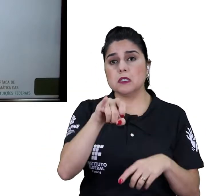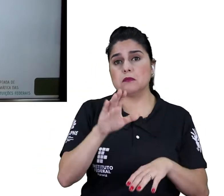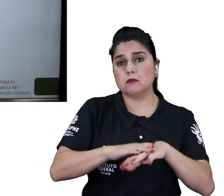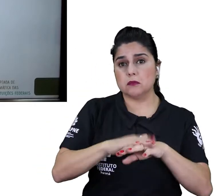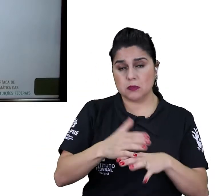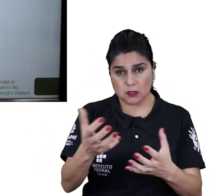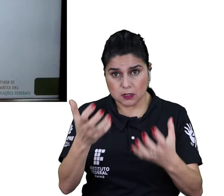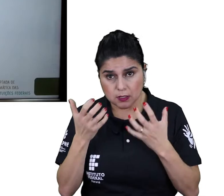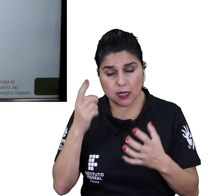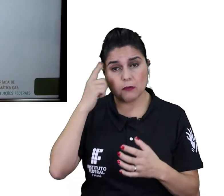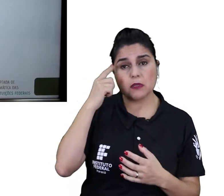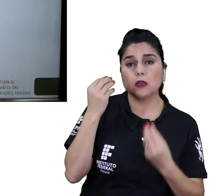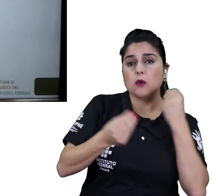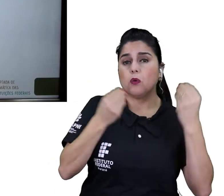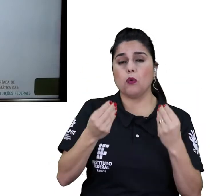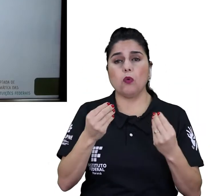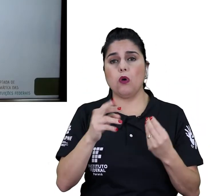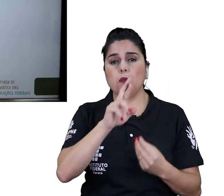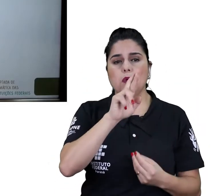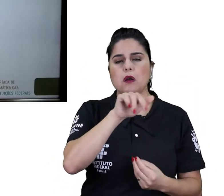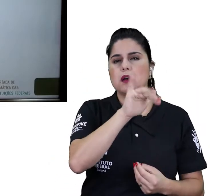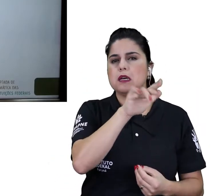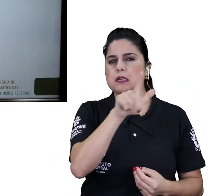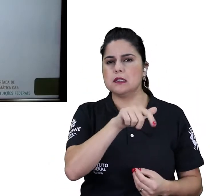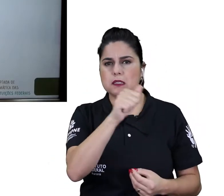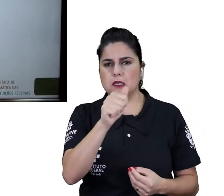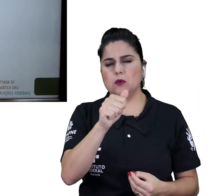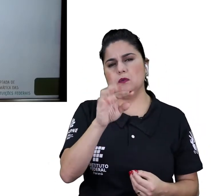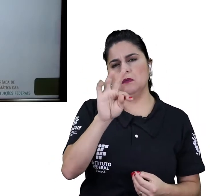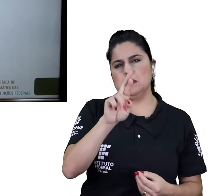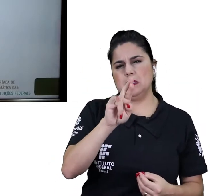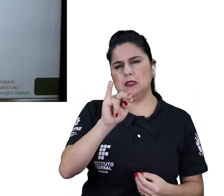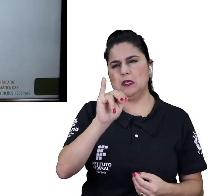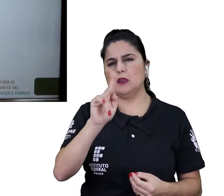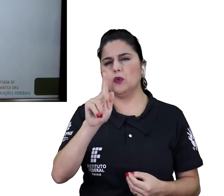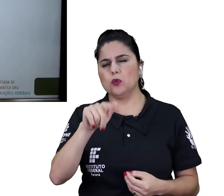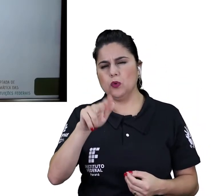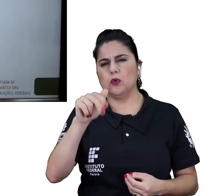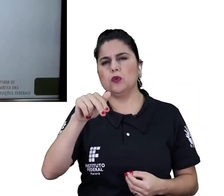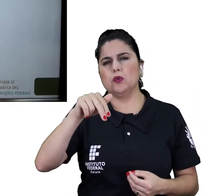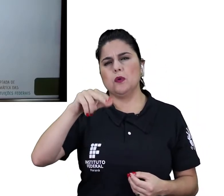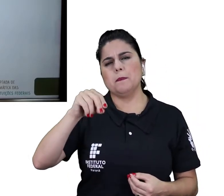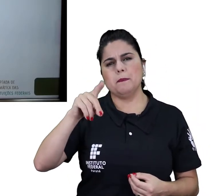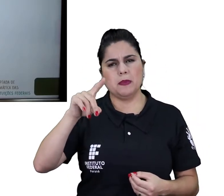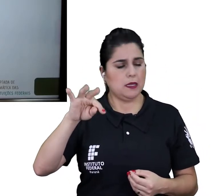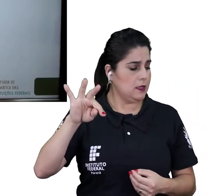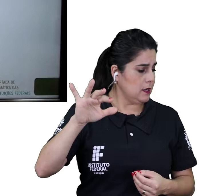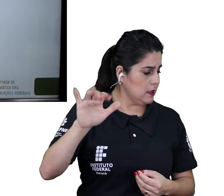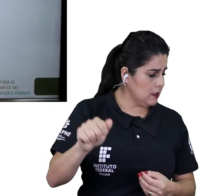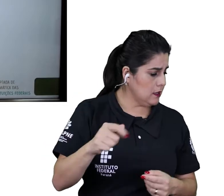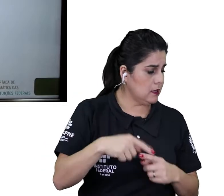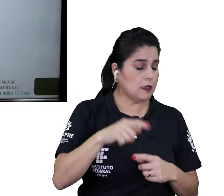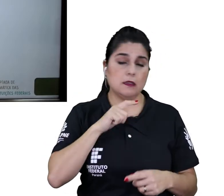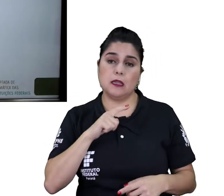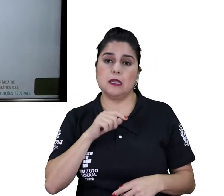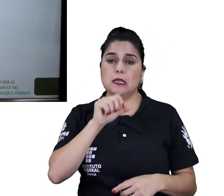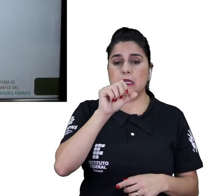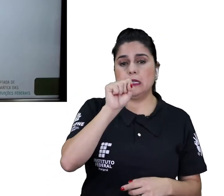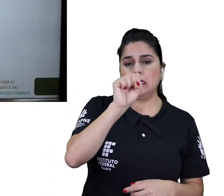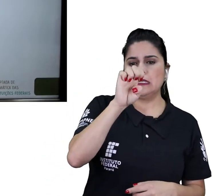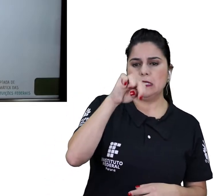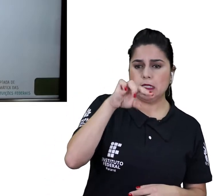aplicar as razões trigonométricas, aqui é 45, obviamente aqui também é 45, basta você aplicar